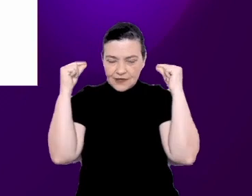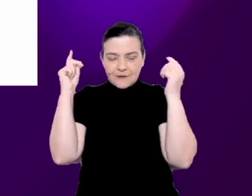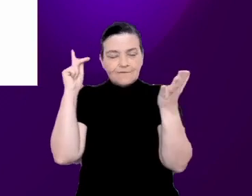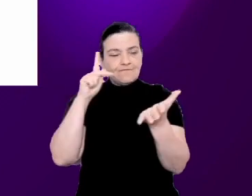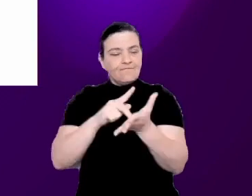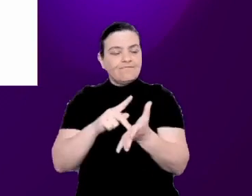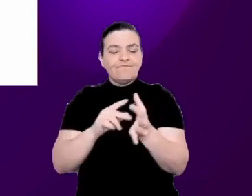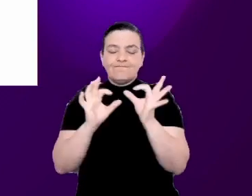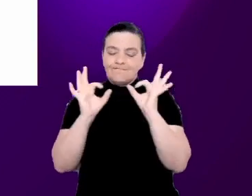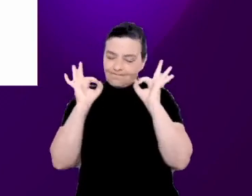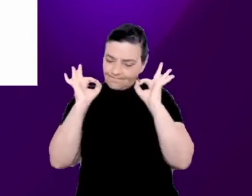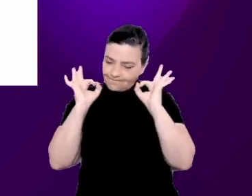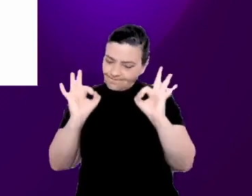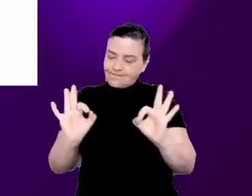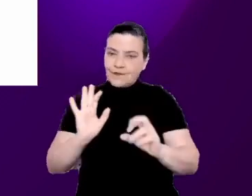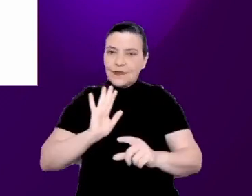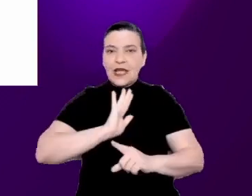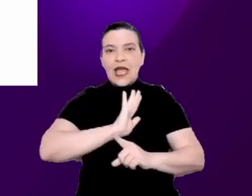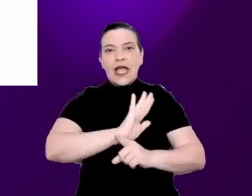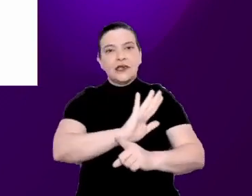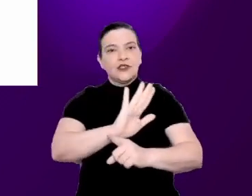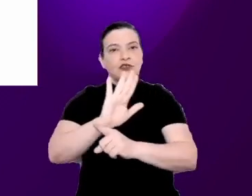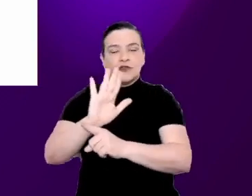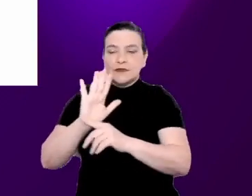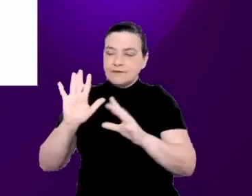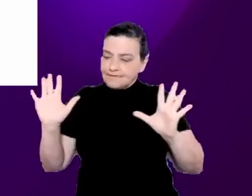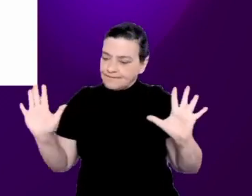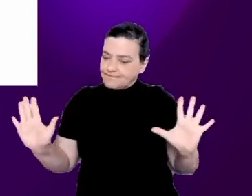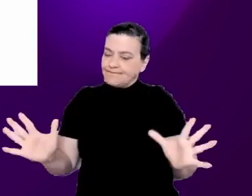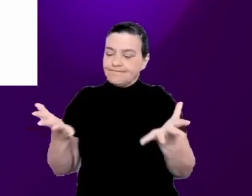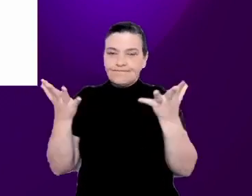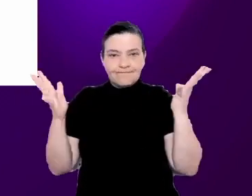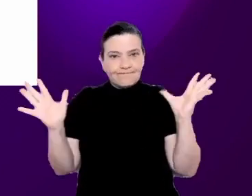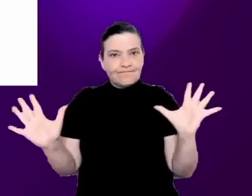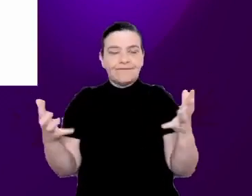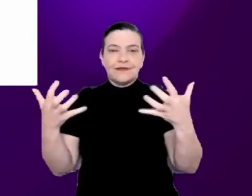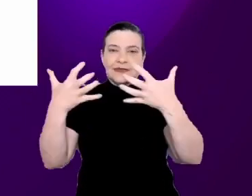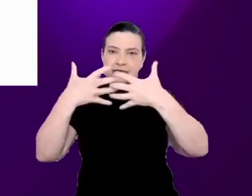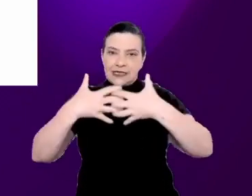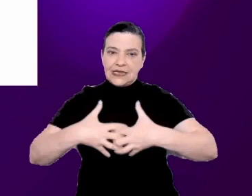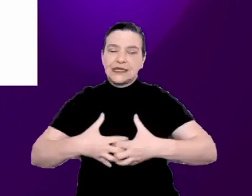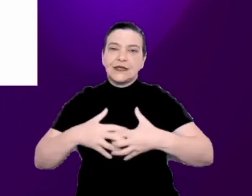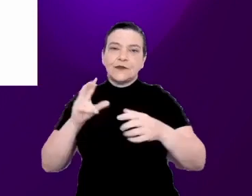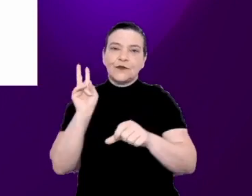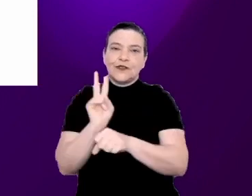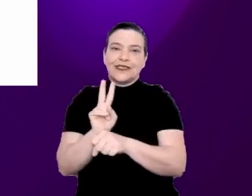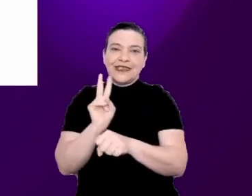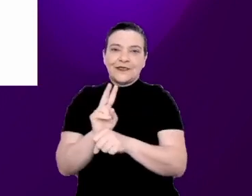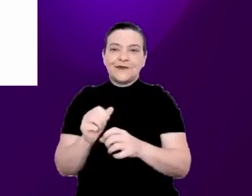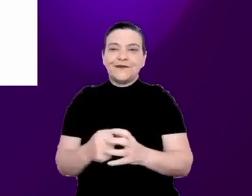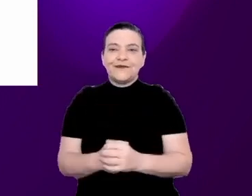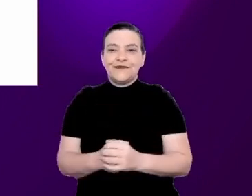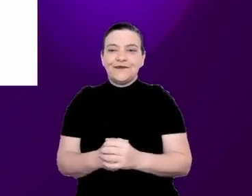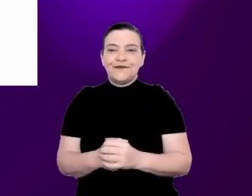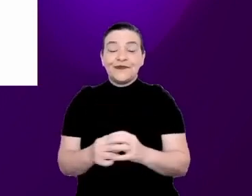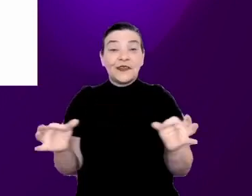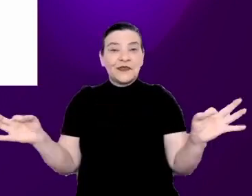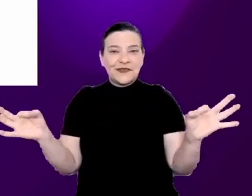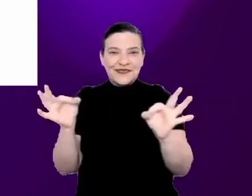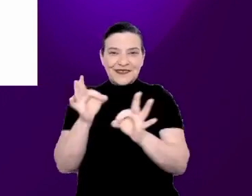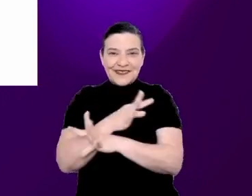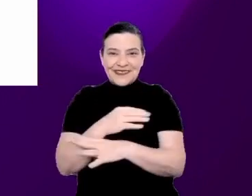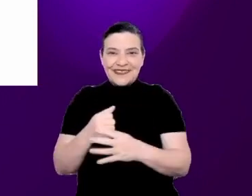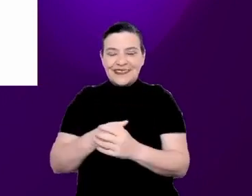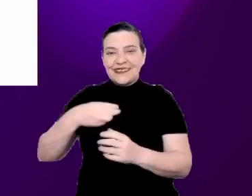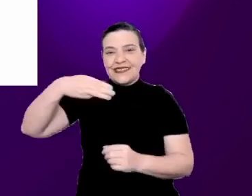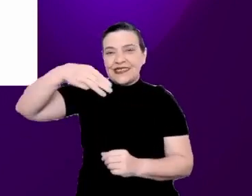uma mola propulsora de toda essa integração do cuidado. É isso que eu tinha para dizer,